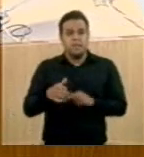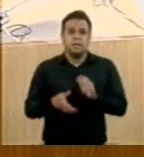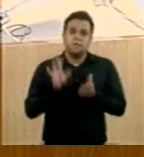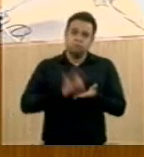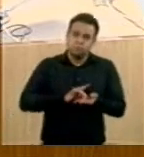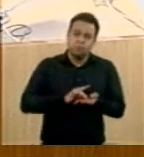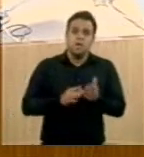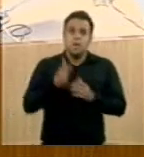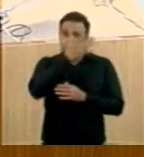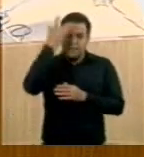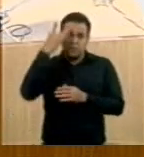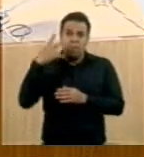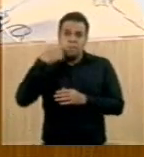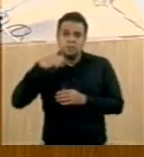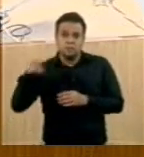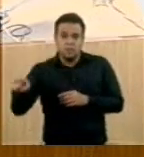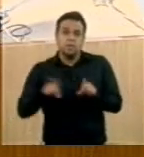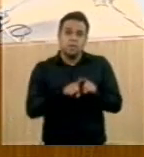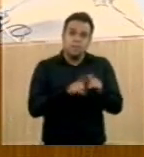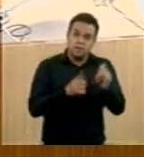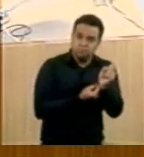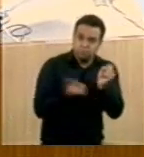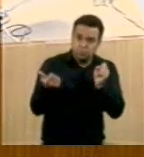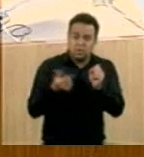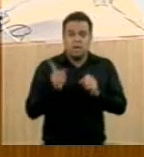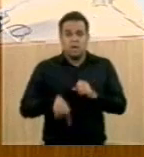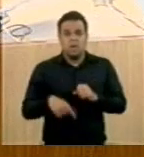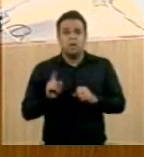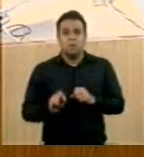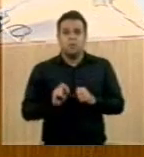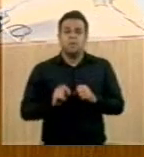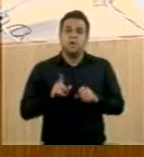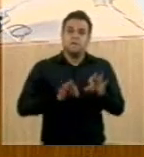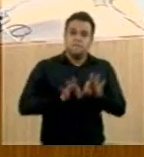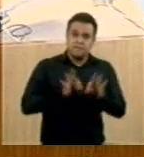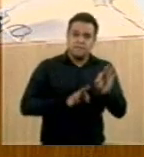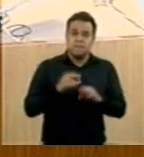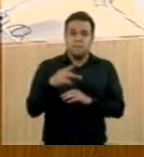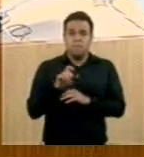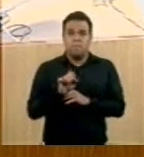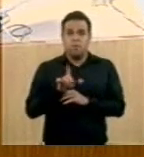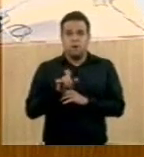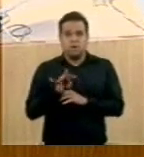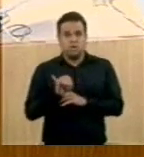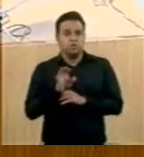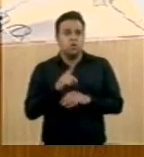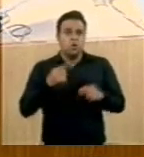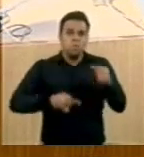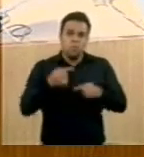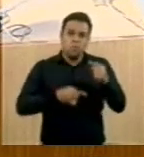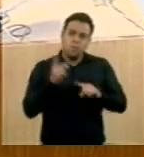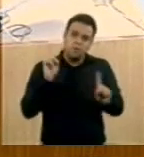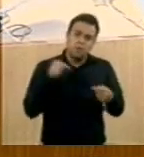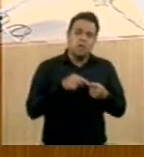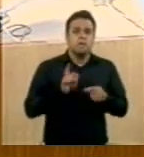de receptores e também de doadores, é estabelecer políticas públicas que não levem em